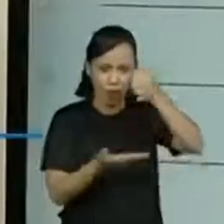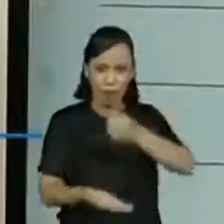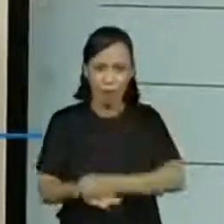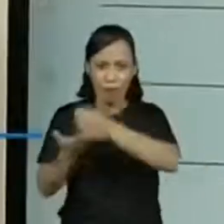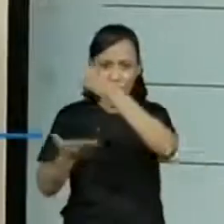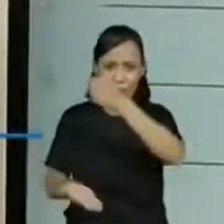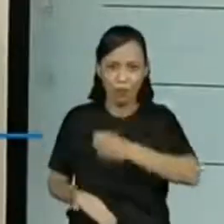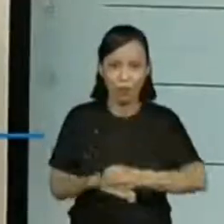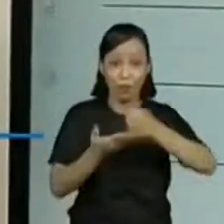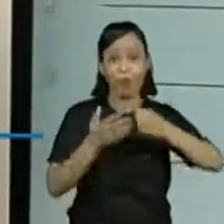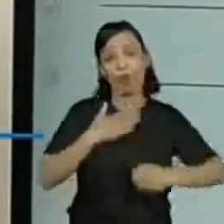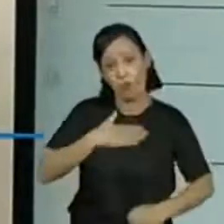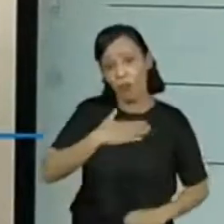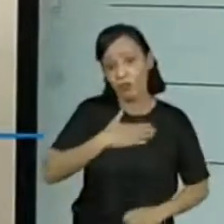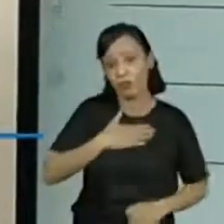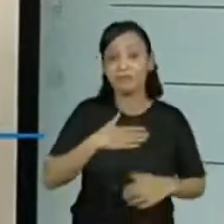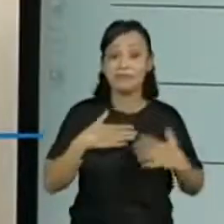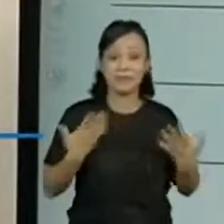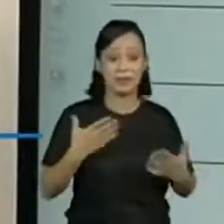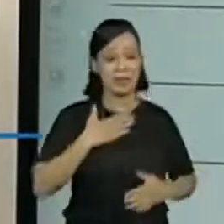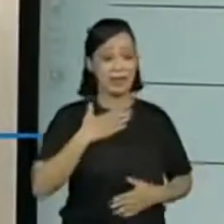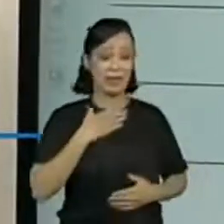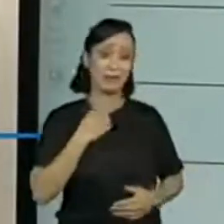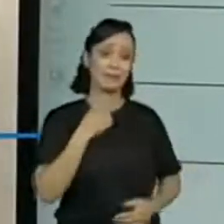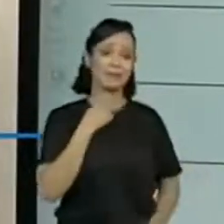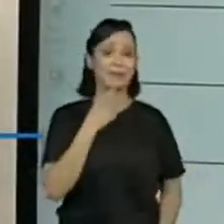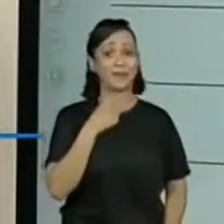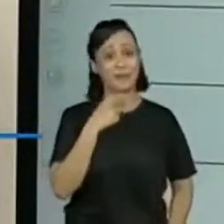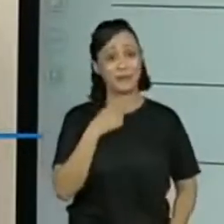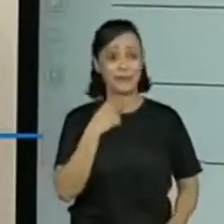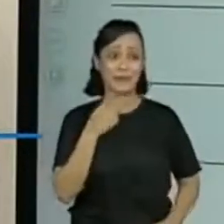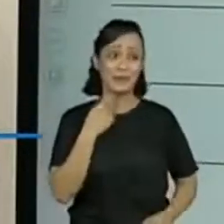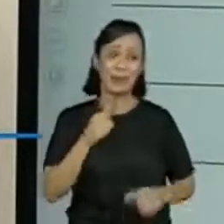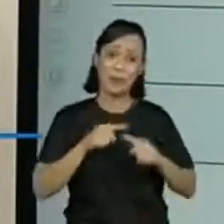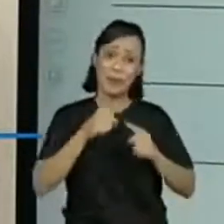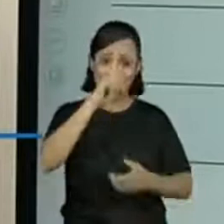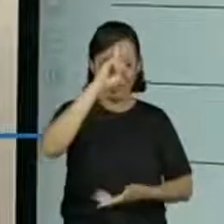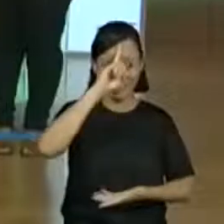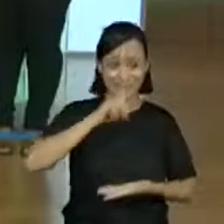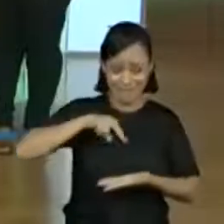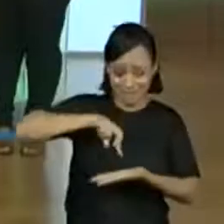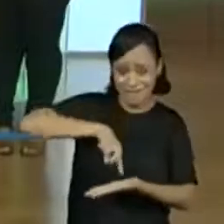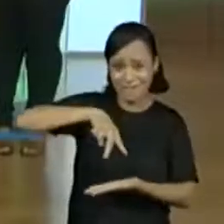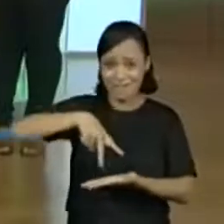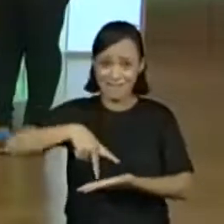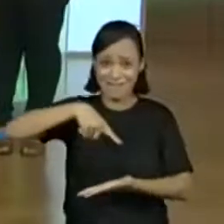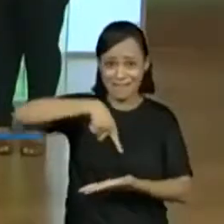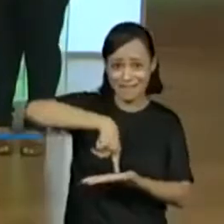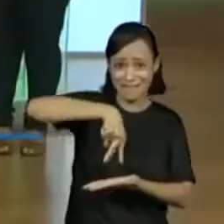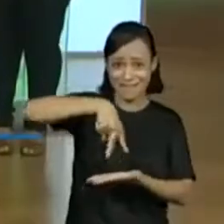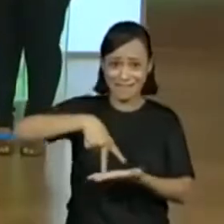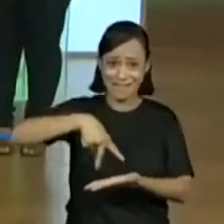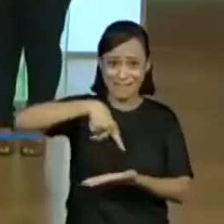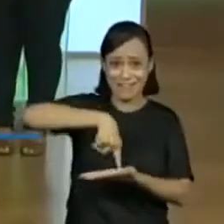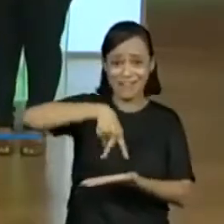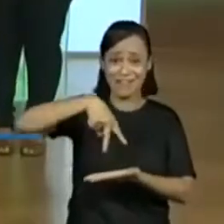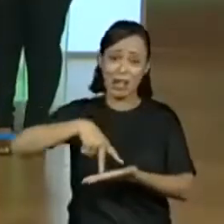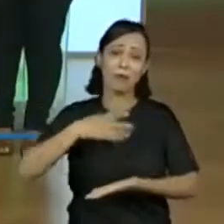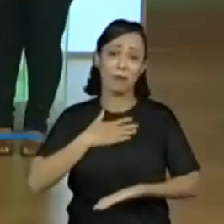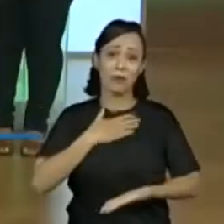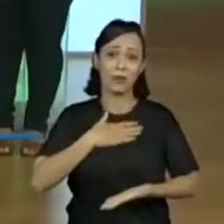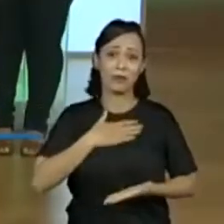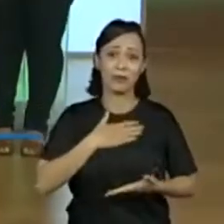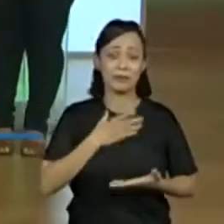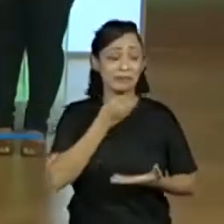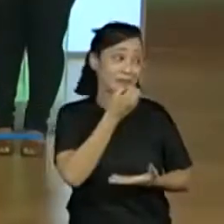apesar da minha coordenação motora não ser aquela coisa mais maravilhosa né mas é muito boa para quem tem essa dificuldade você tem pular